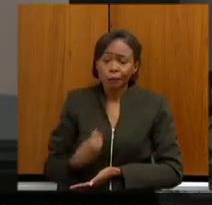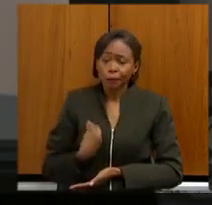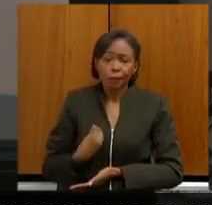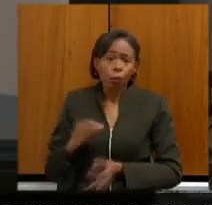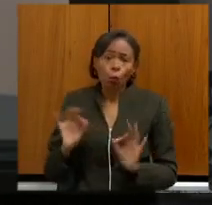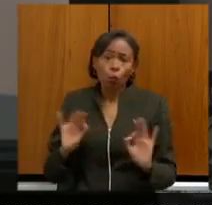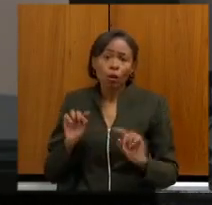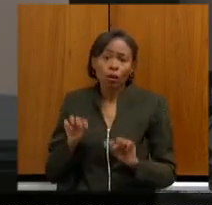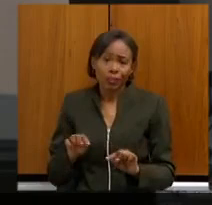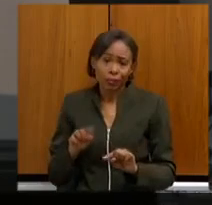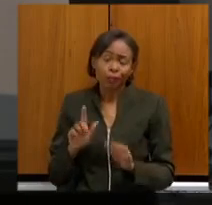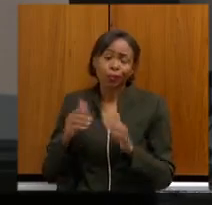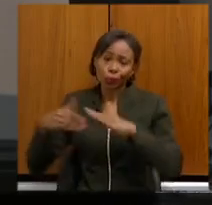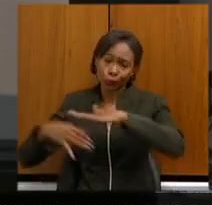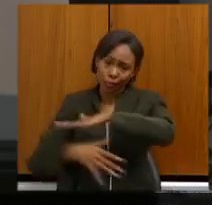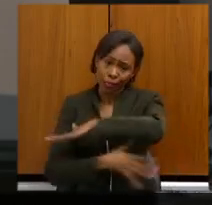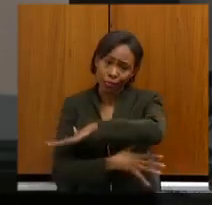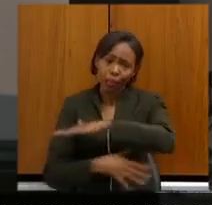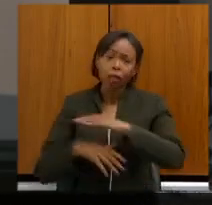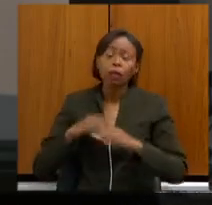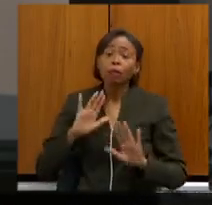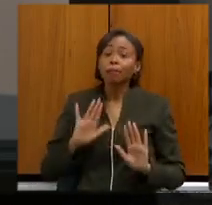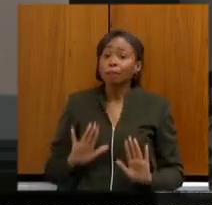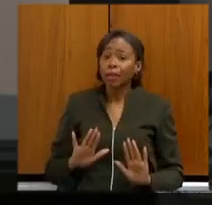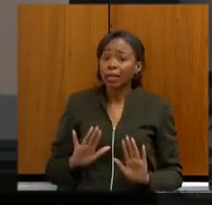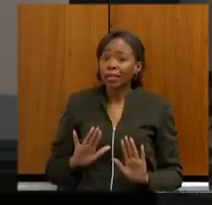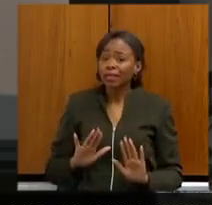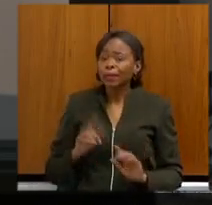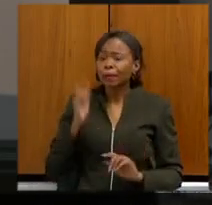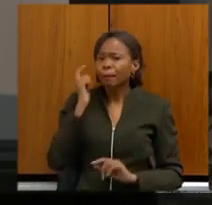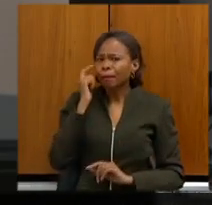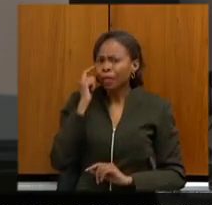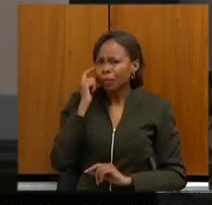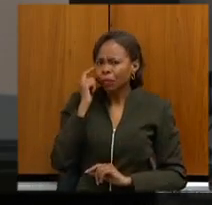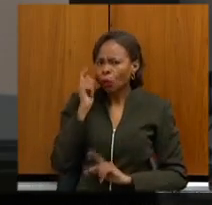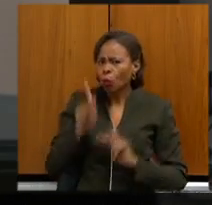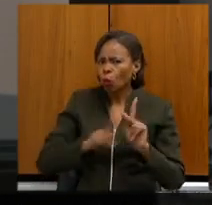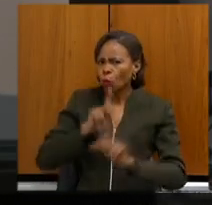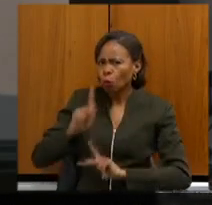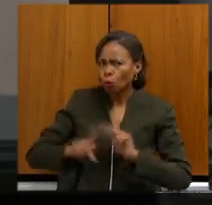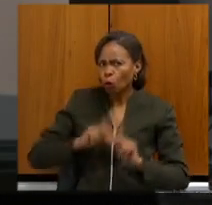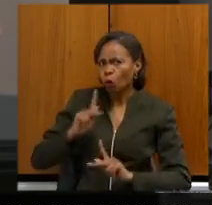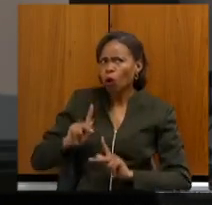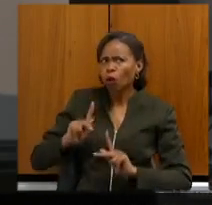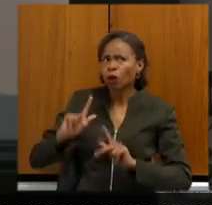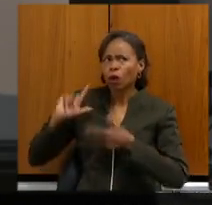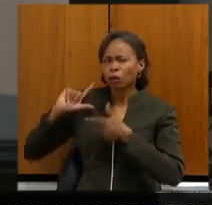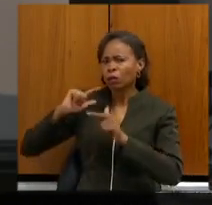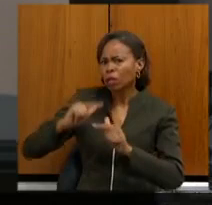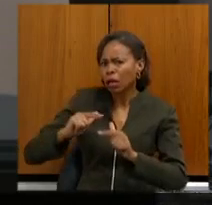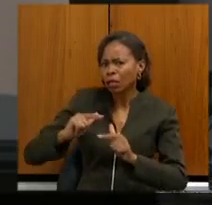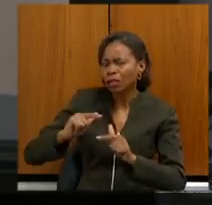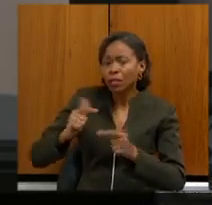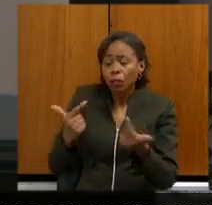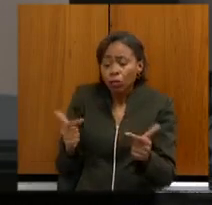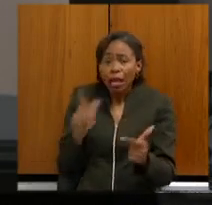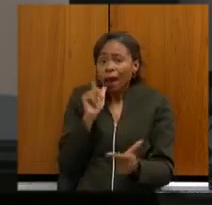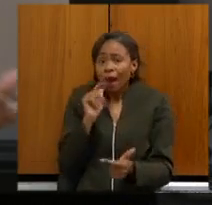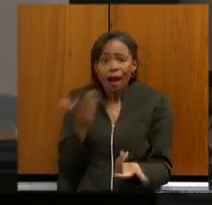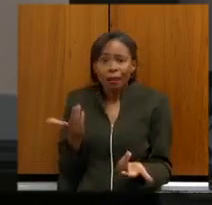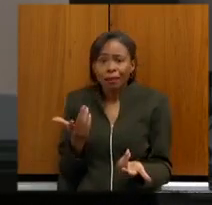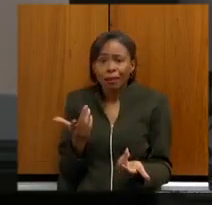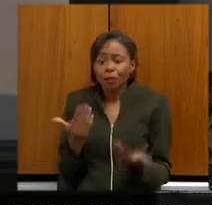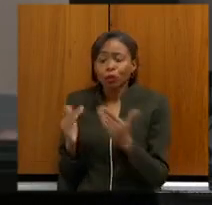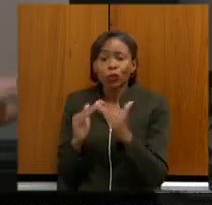e A cacimba foi o que nos restou porque imagina o povo originário sem água sem o território se a Terra é mãe mas fala que ruiu é